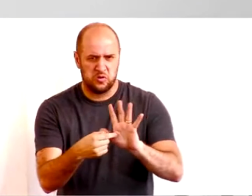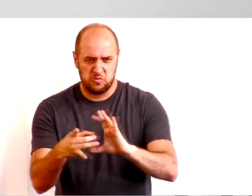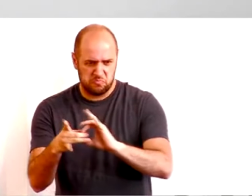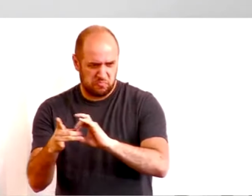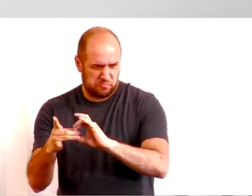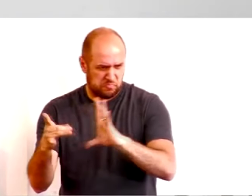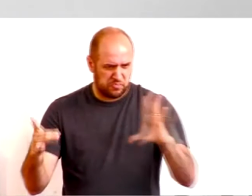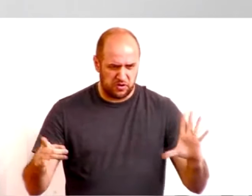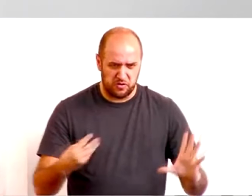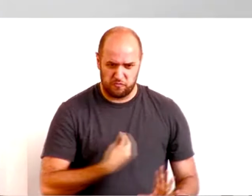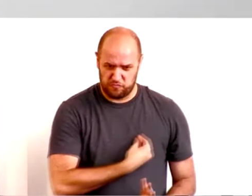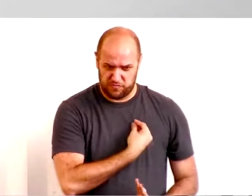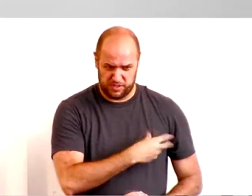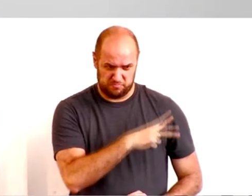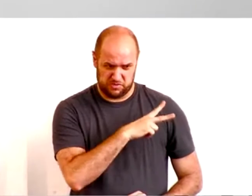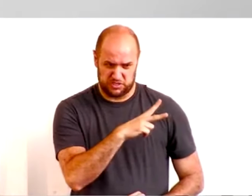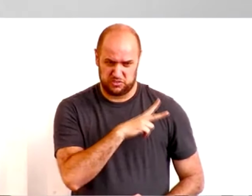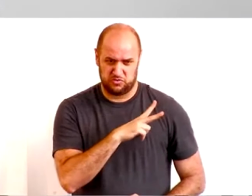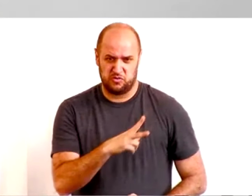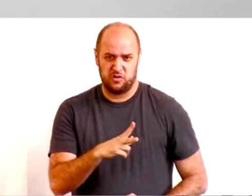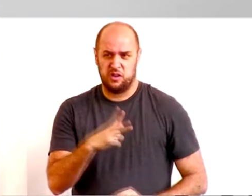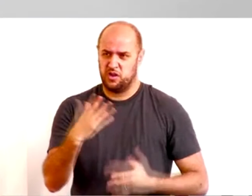uma vida privada e particular.